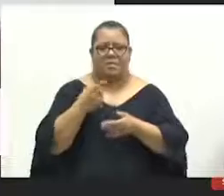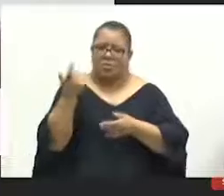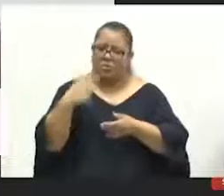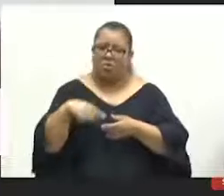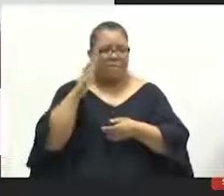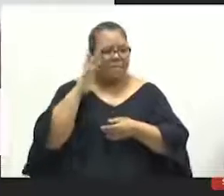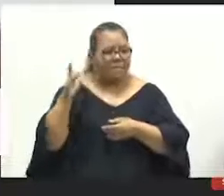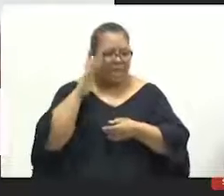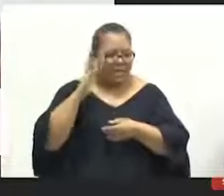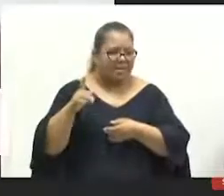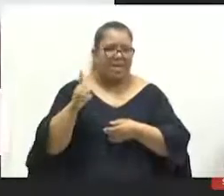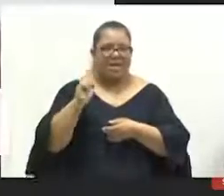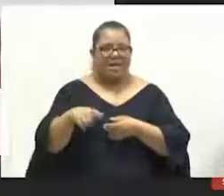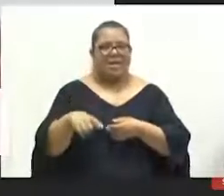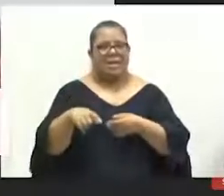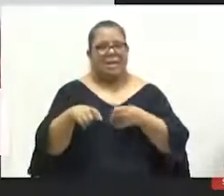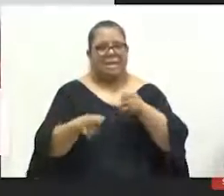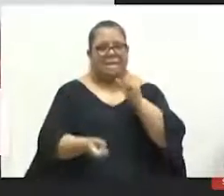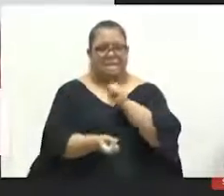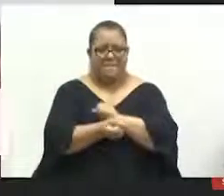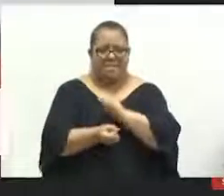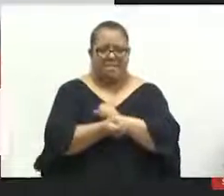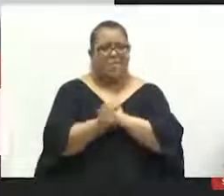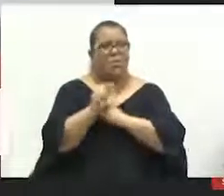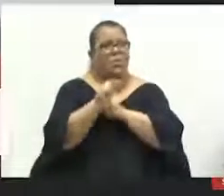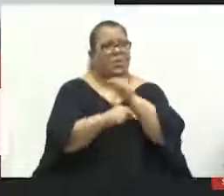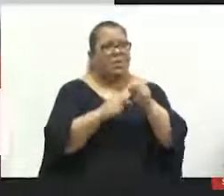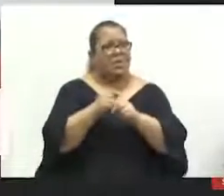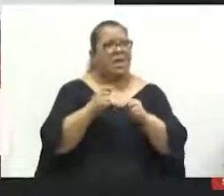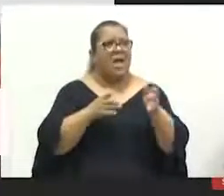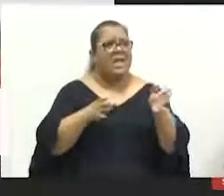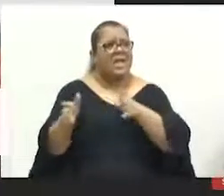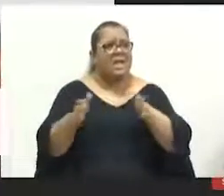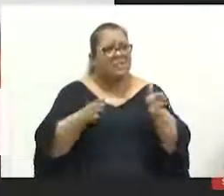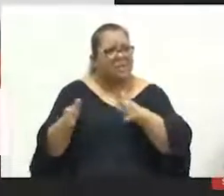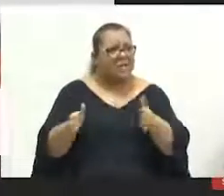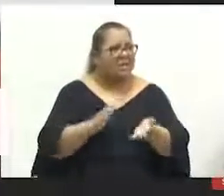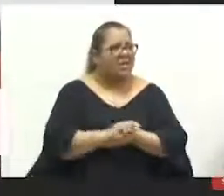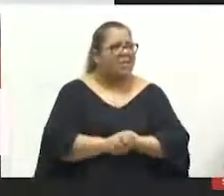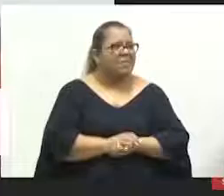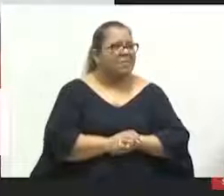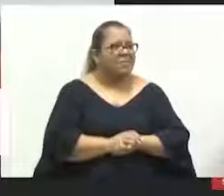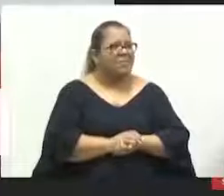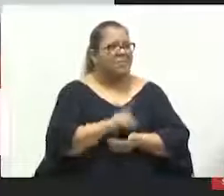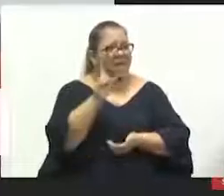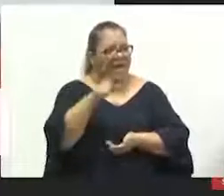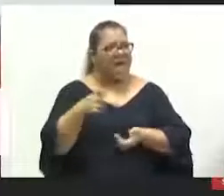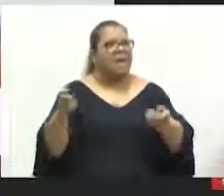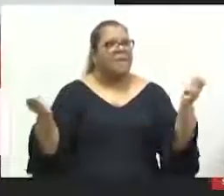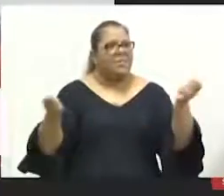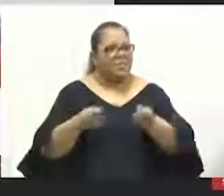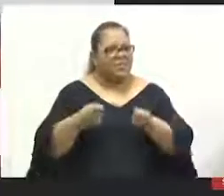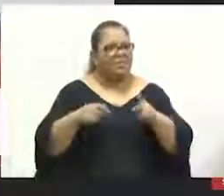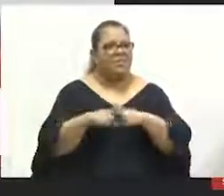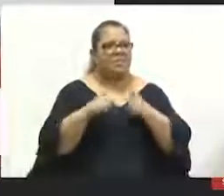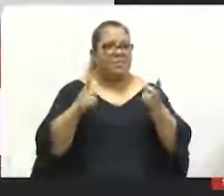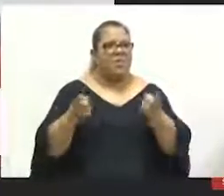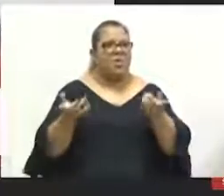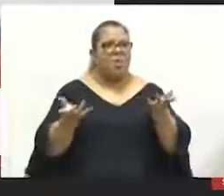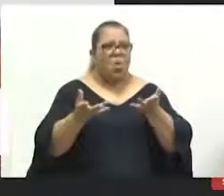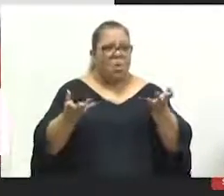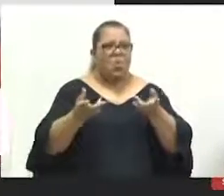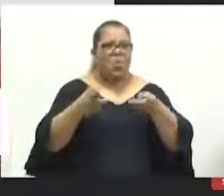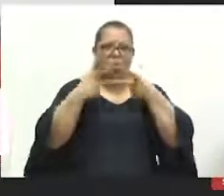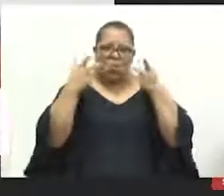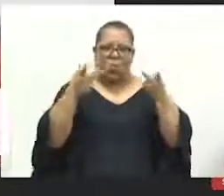pouquinho, nós precisamos pensar um pouco sobre essa situação realmente do acesso, sabe? Porque é possível, porque hoje nas falas,